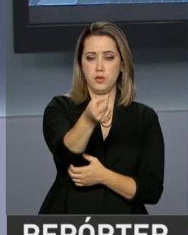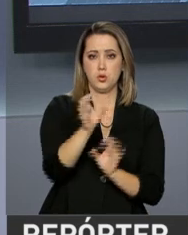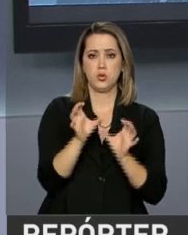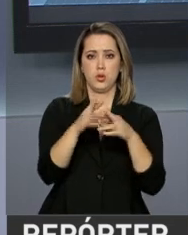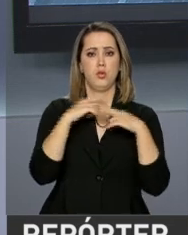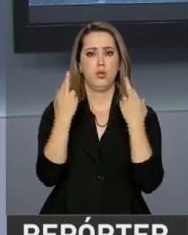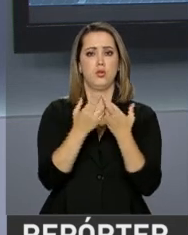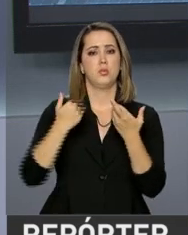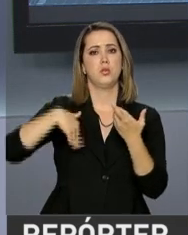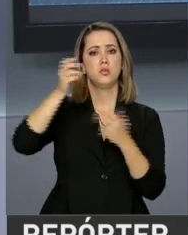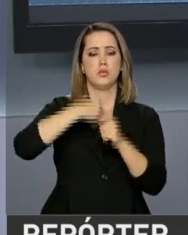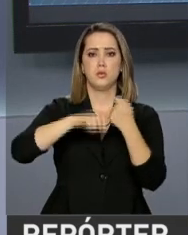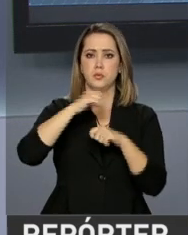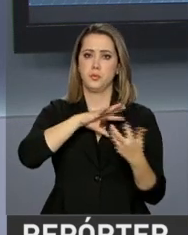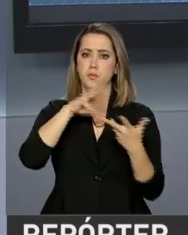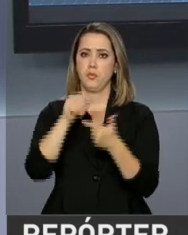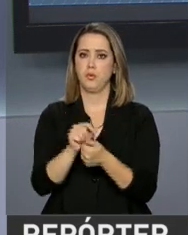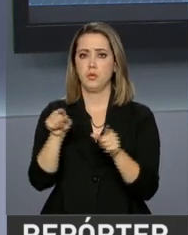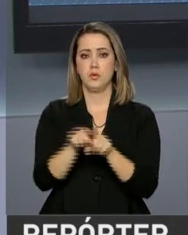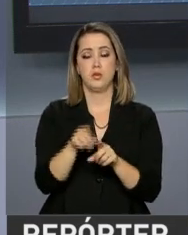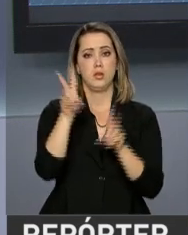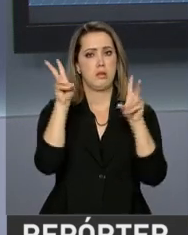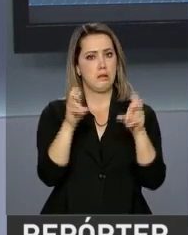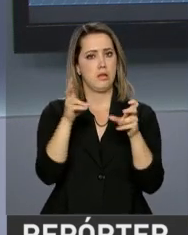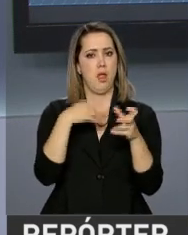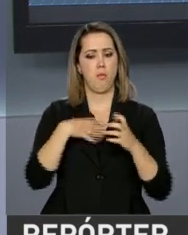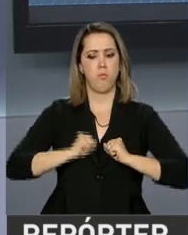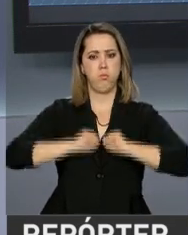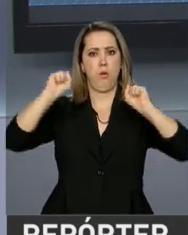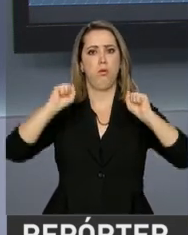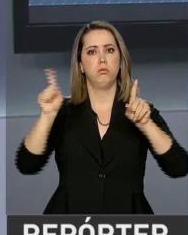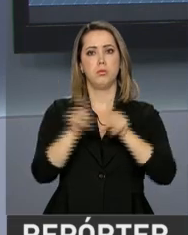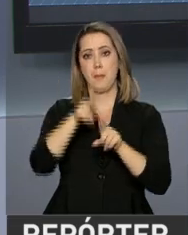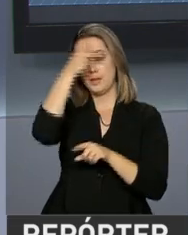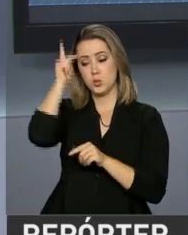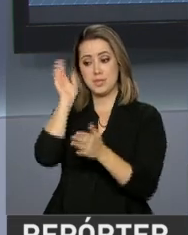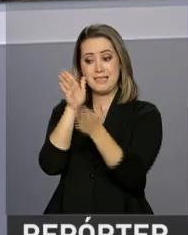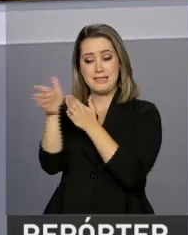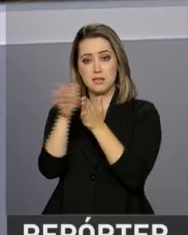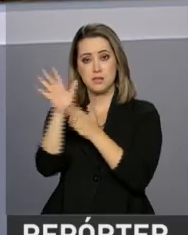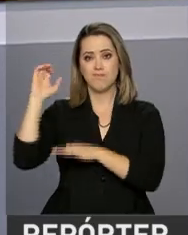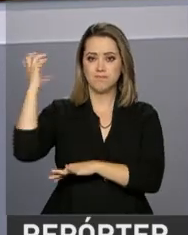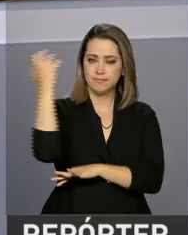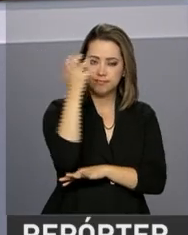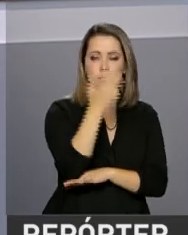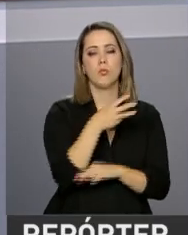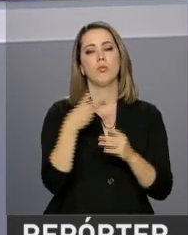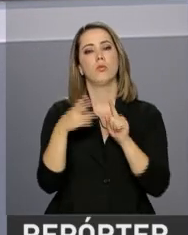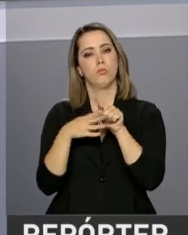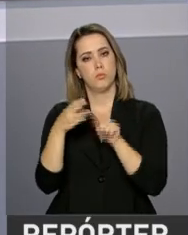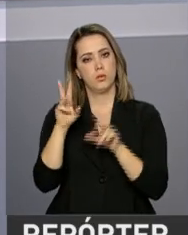as maiores economias do mundo na pauta temas como terrorismo refugiados e meio ambiente o ministro da fazenda